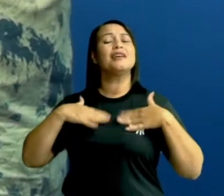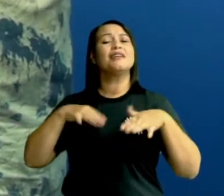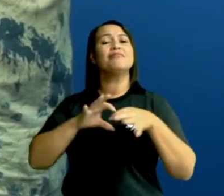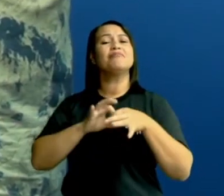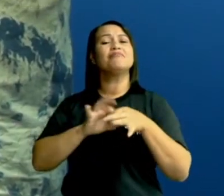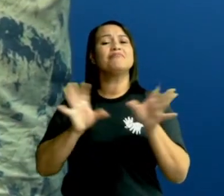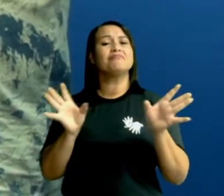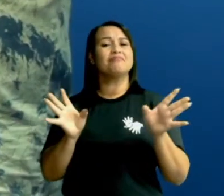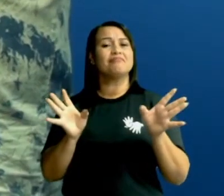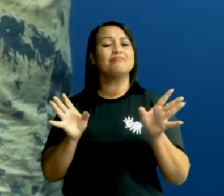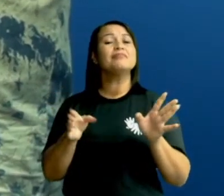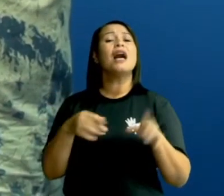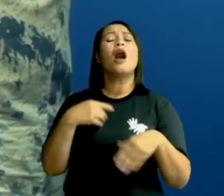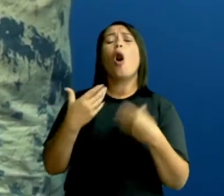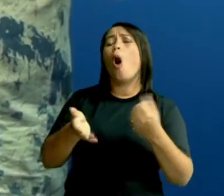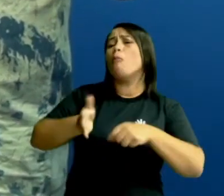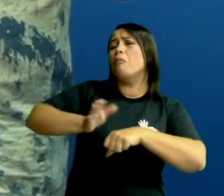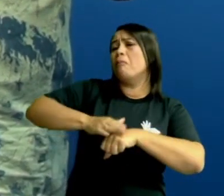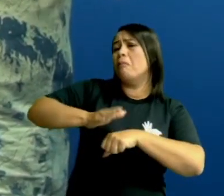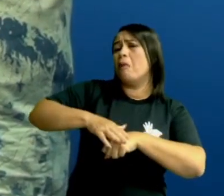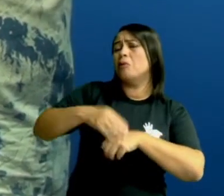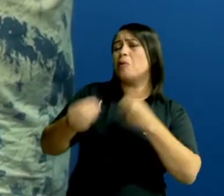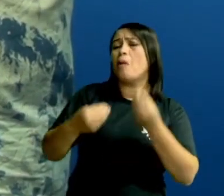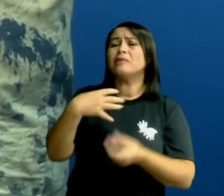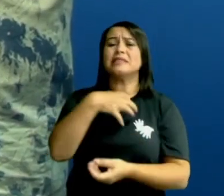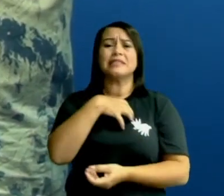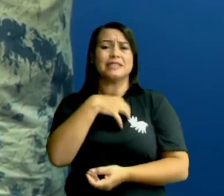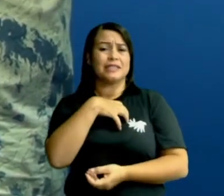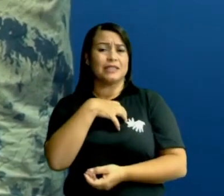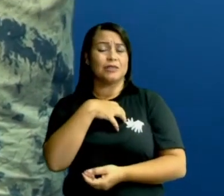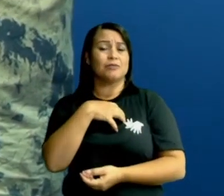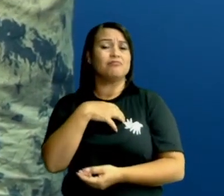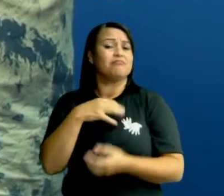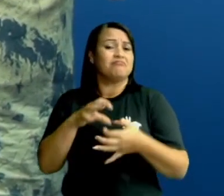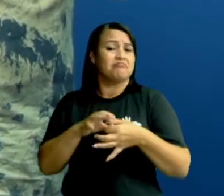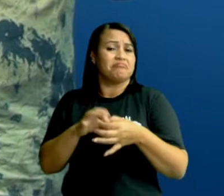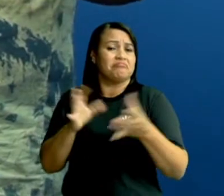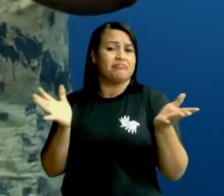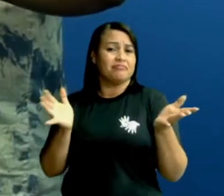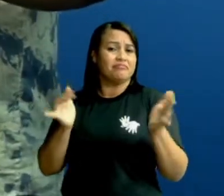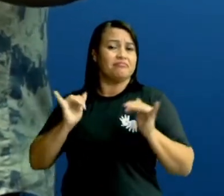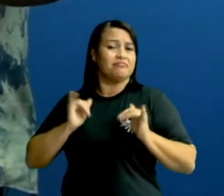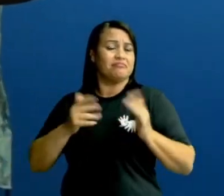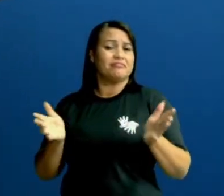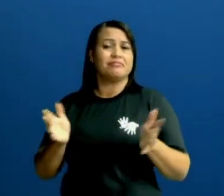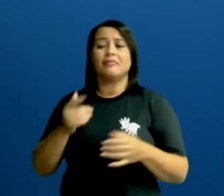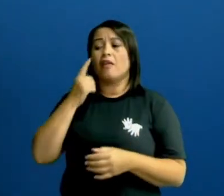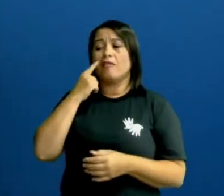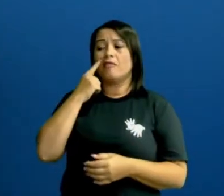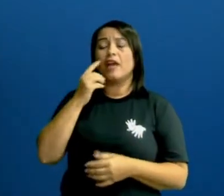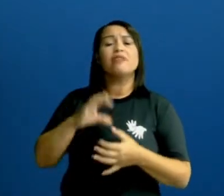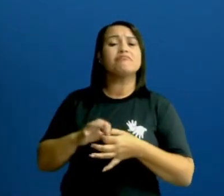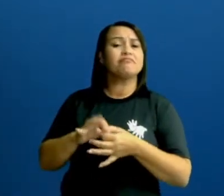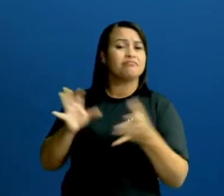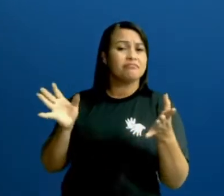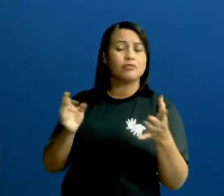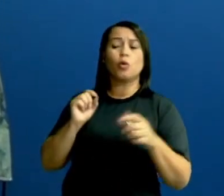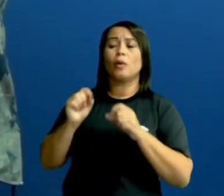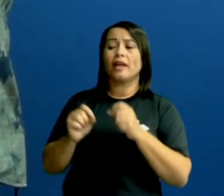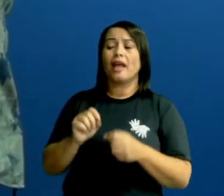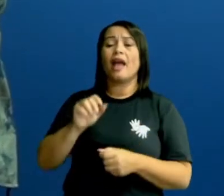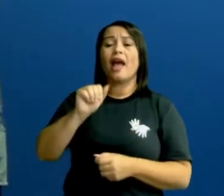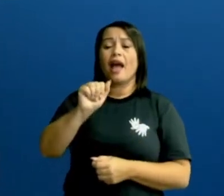modo eles estavam? De que maneira eles estavam? Eles estavam à vontade. Percebam que o à vontade ele